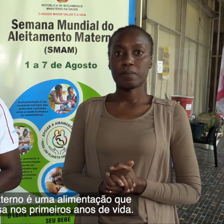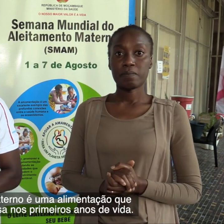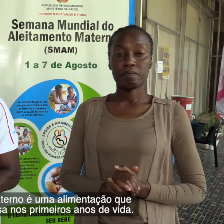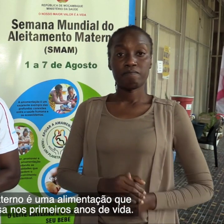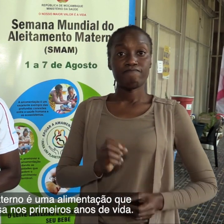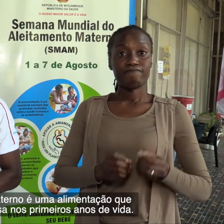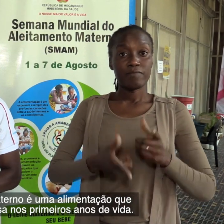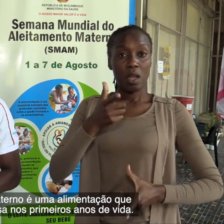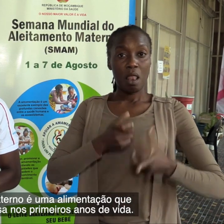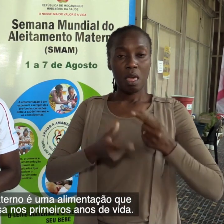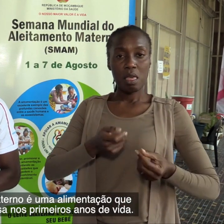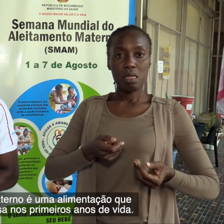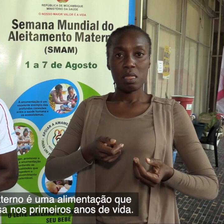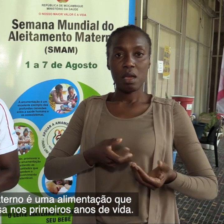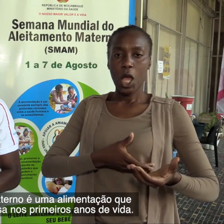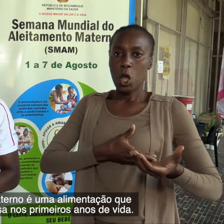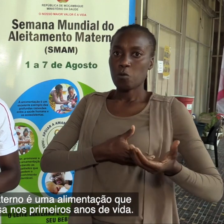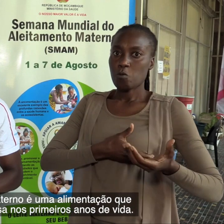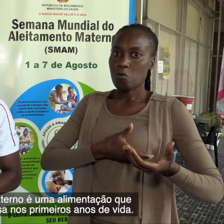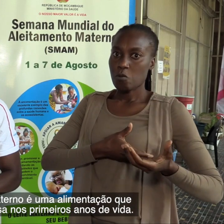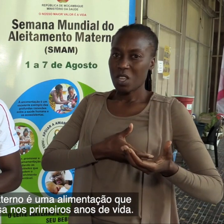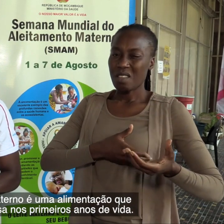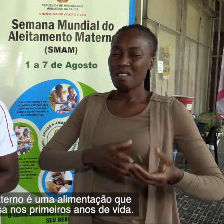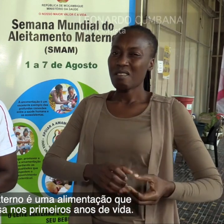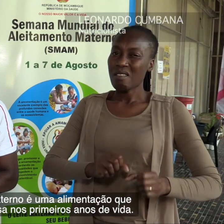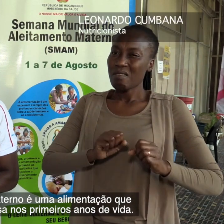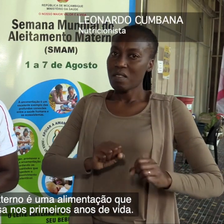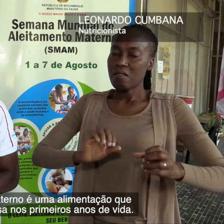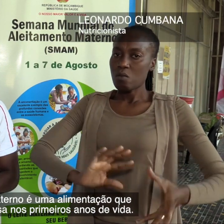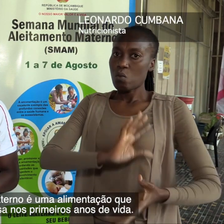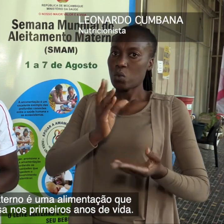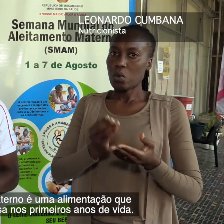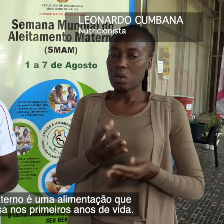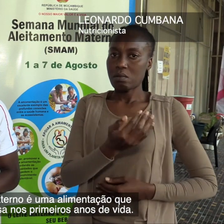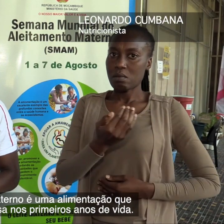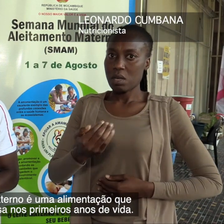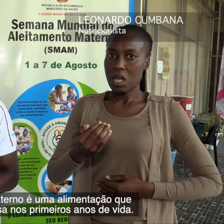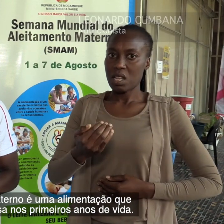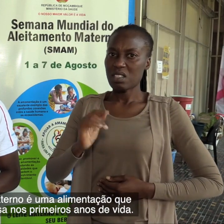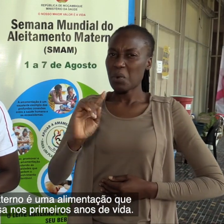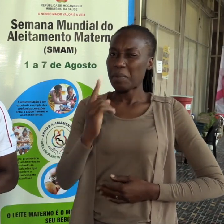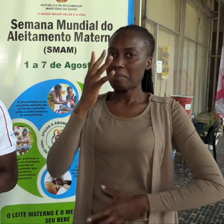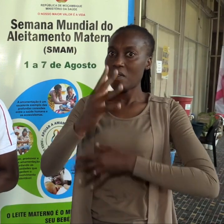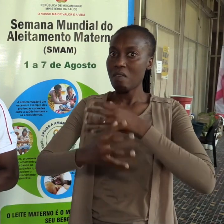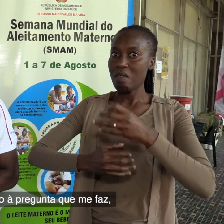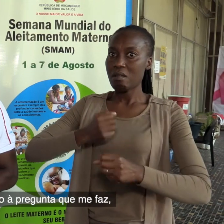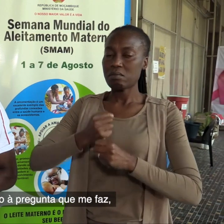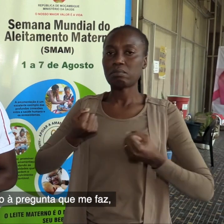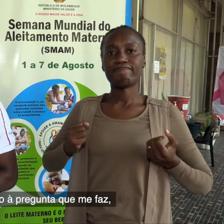aleitamento materno é uma alimentação que toda criança precisa nos seus primeiros anos de vida